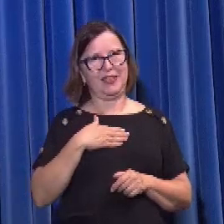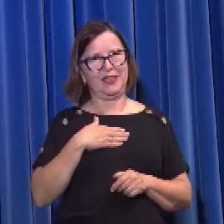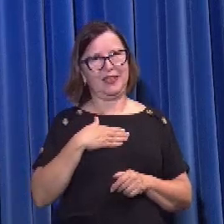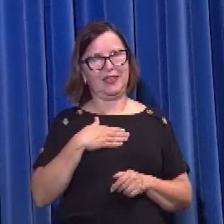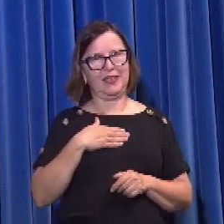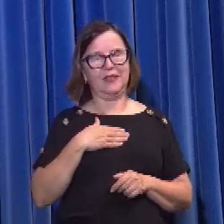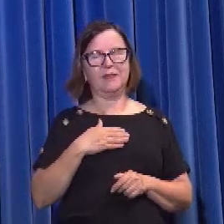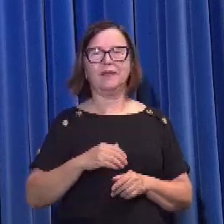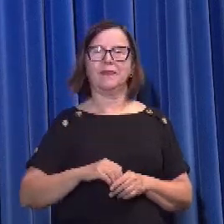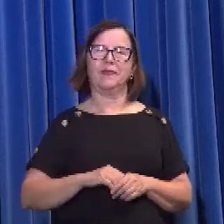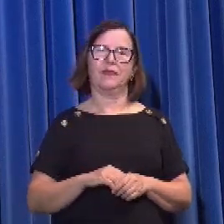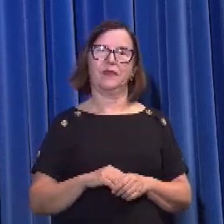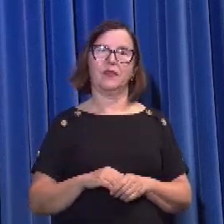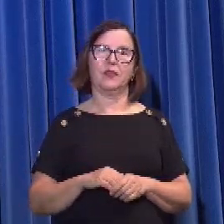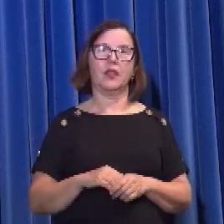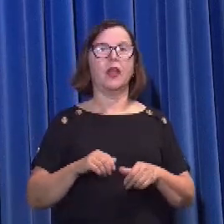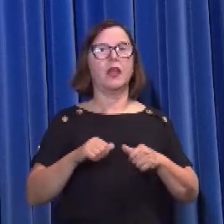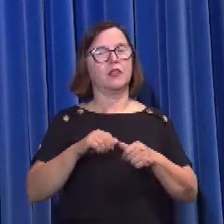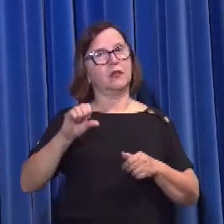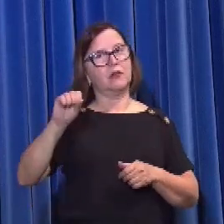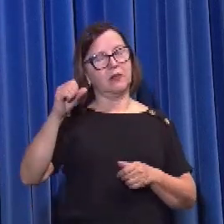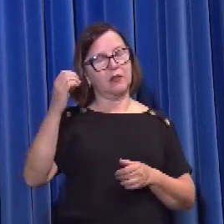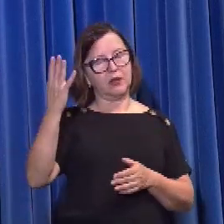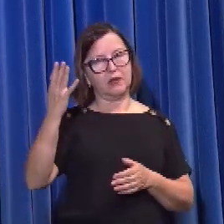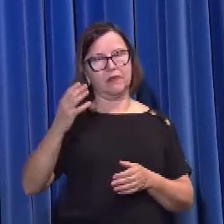Então, isso vai acontecer.